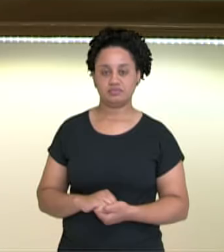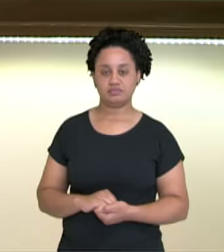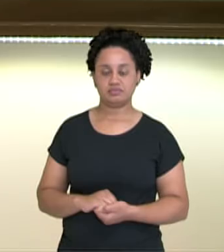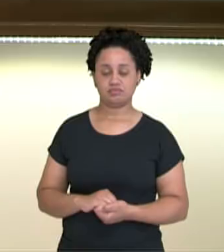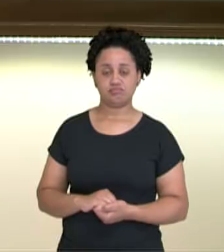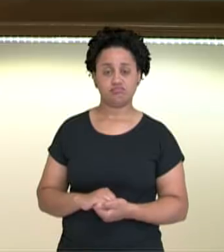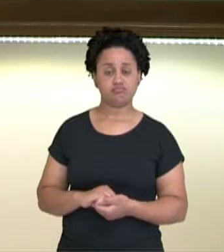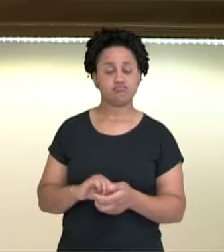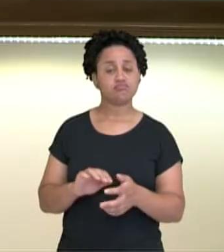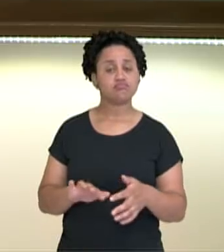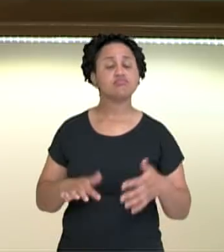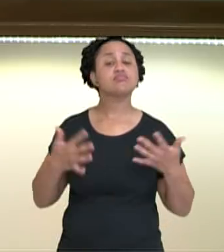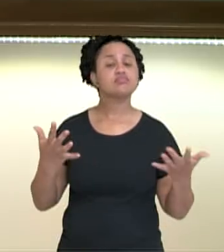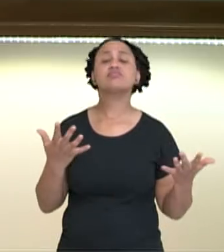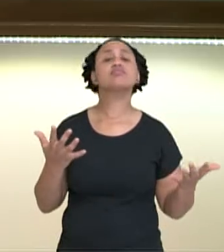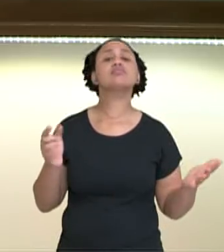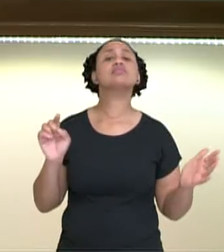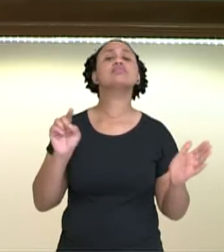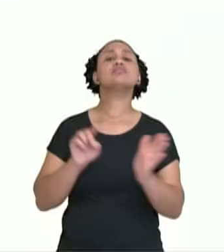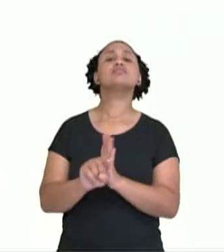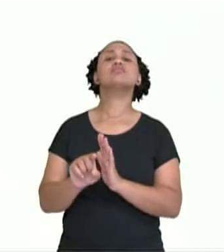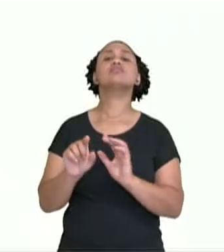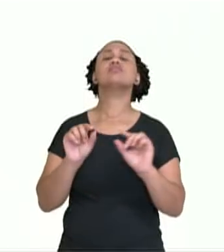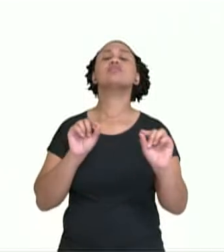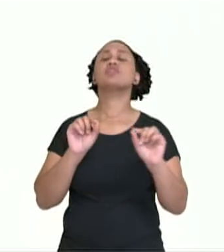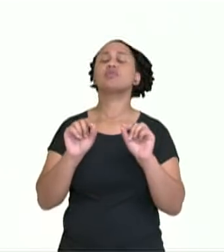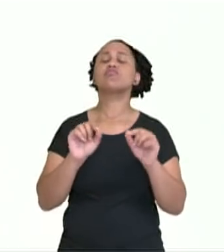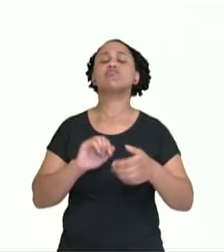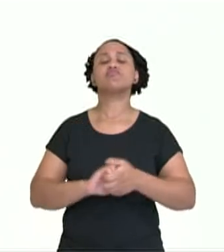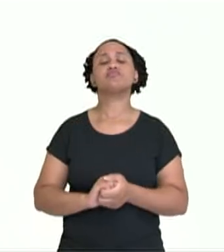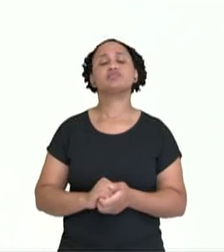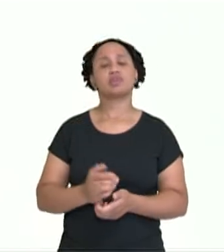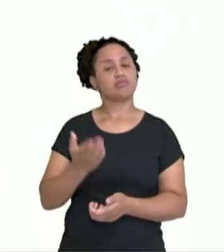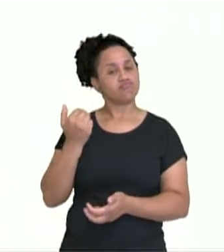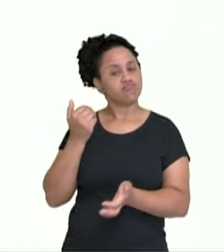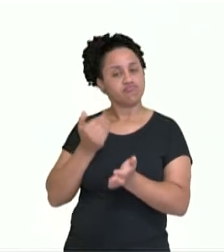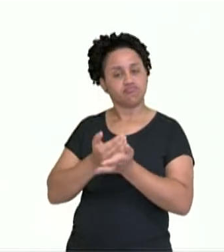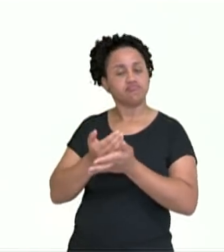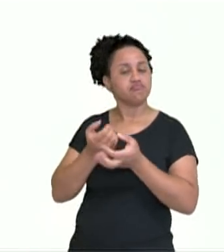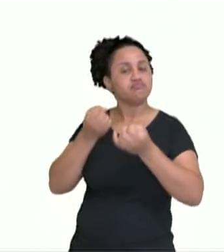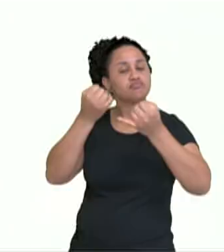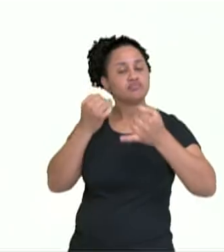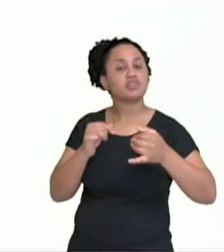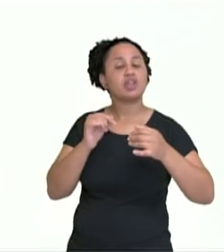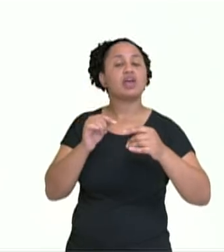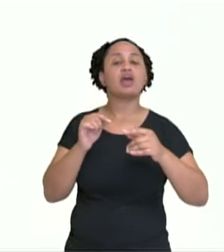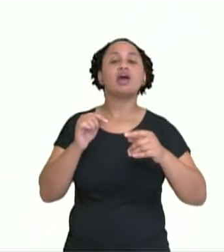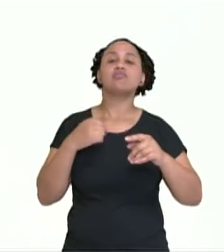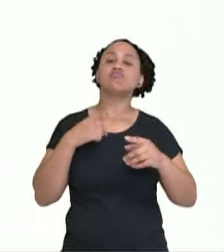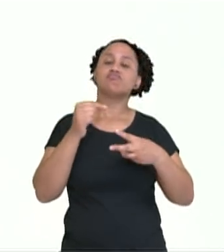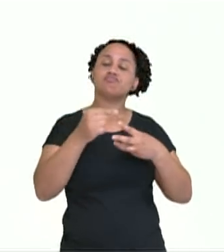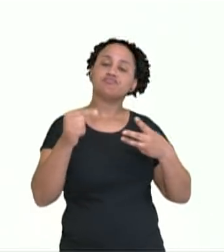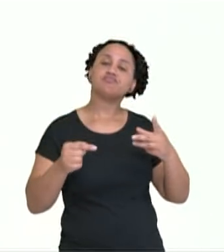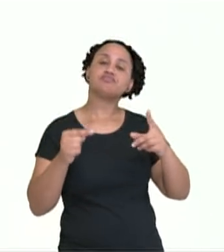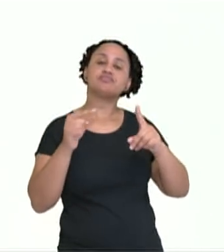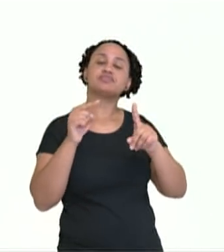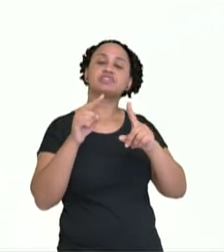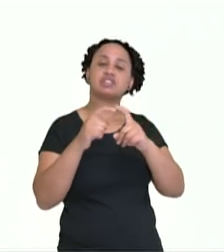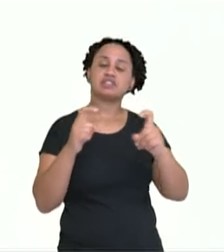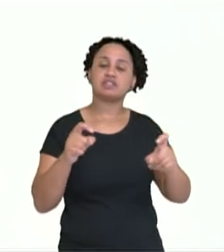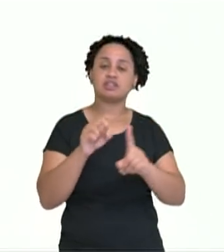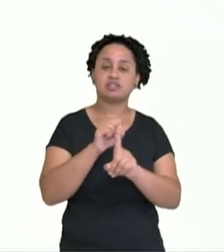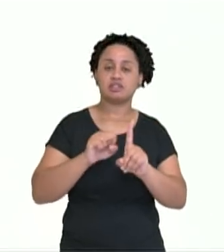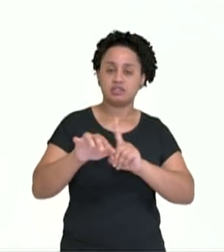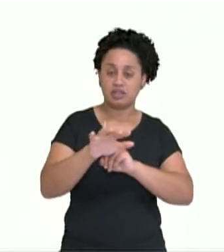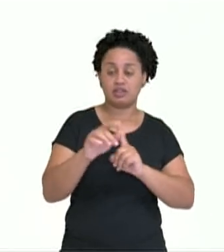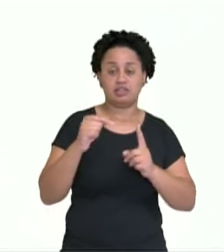Então, alunos, a questão é essa, né? A gente falou agora inicialmente das ciências sociais que contemplam 3